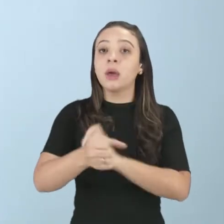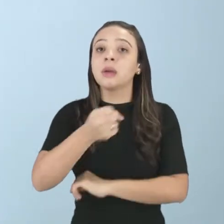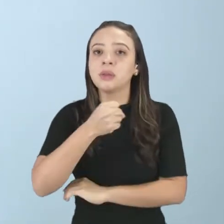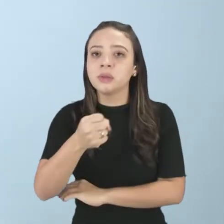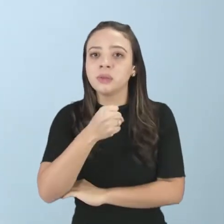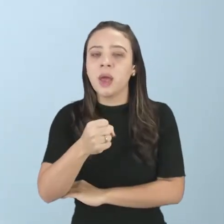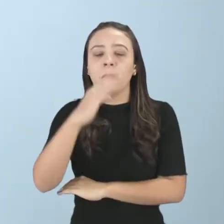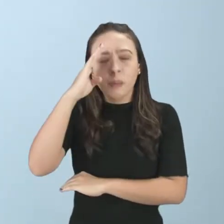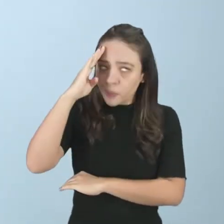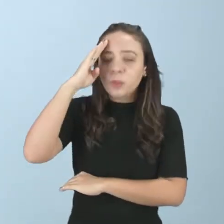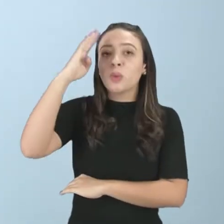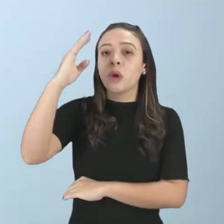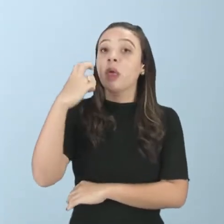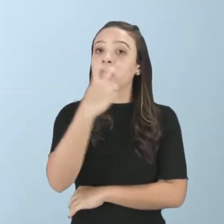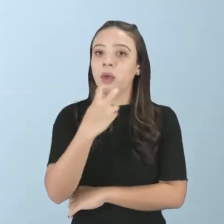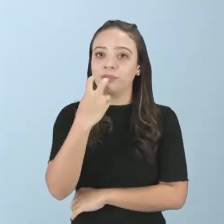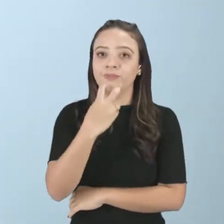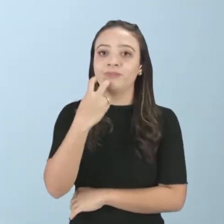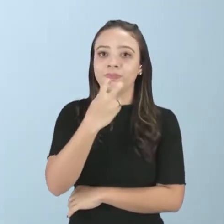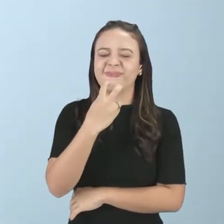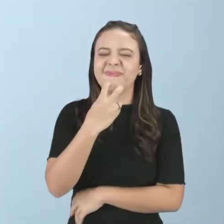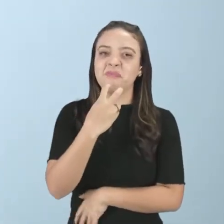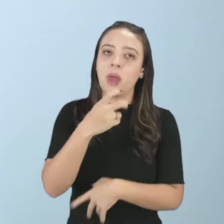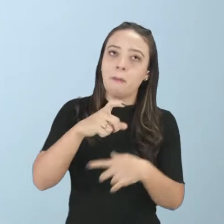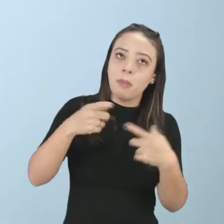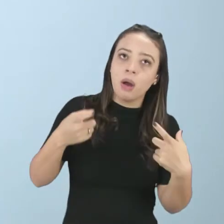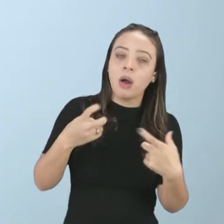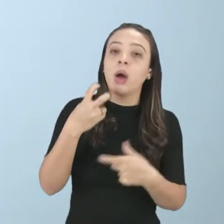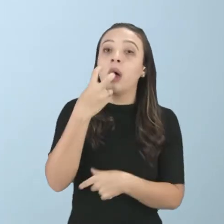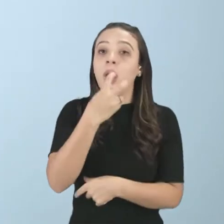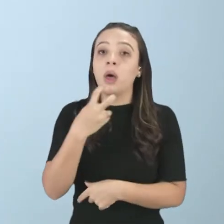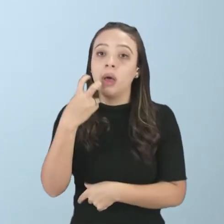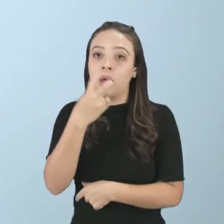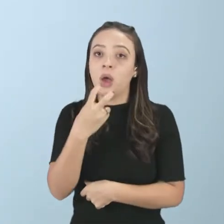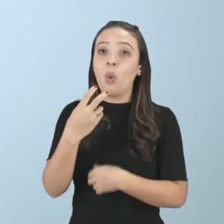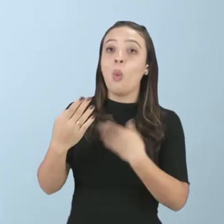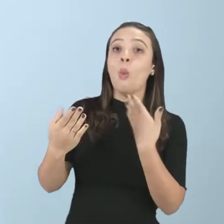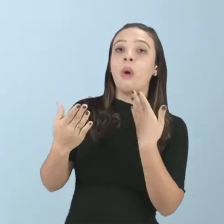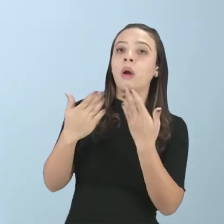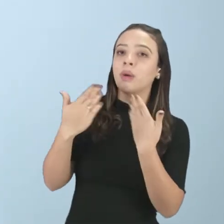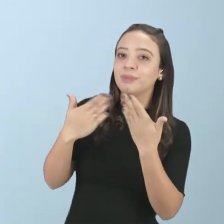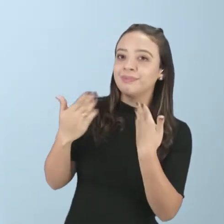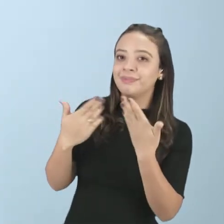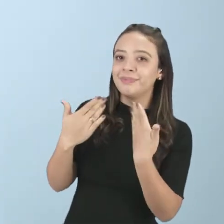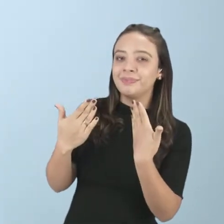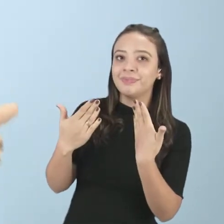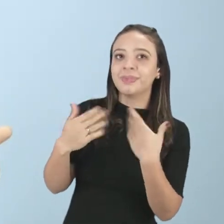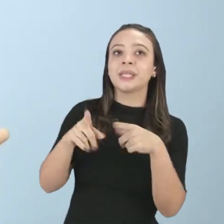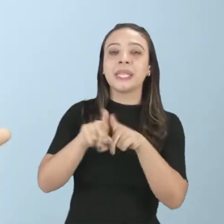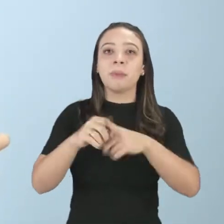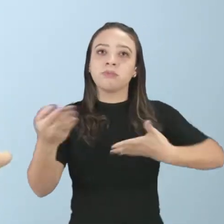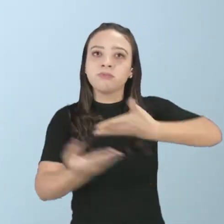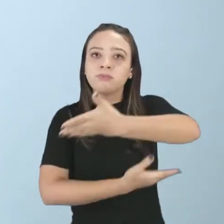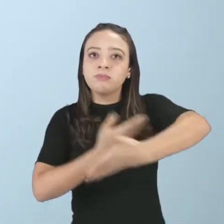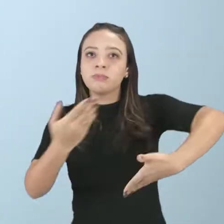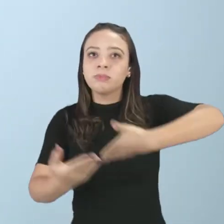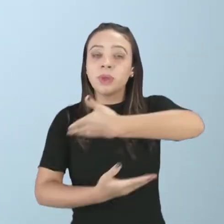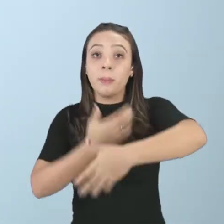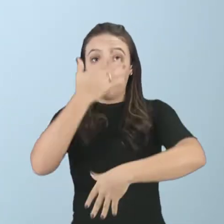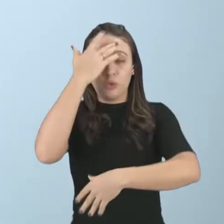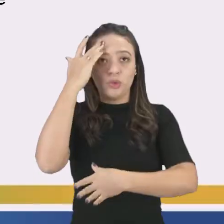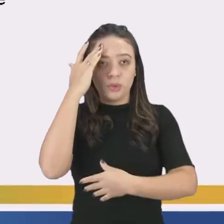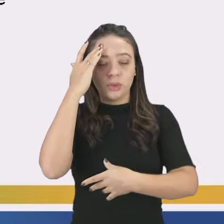é primordialmente oral, ou seja, normalmente feito a partir de uma conversa. Por meio da interação entre interlocutores,